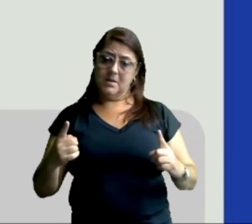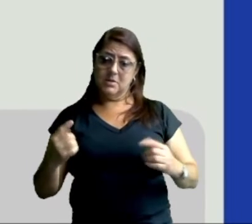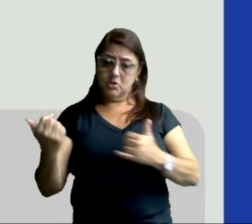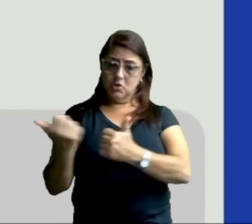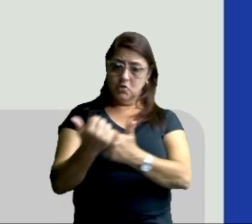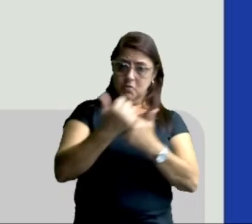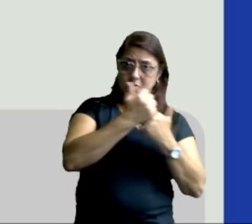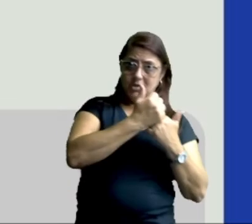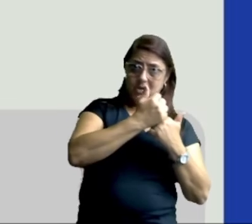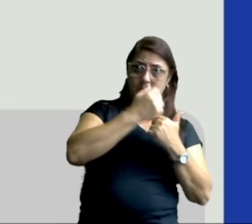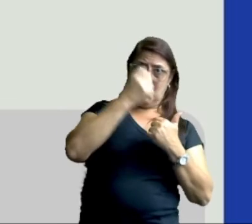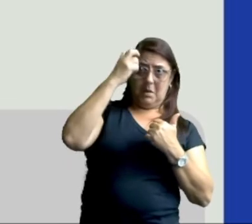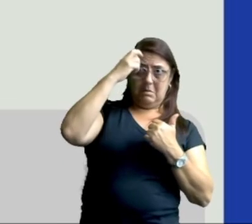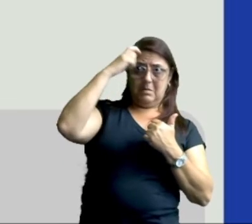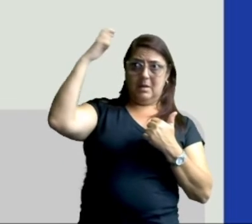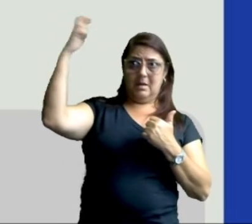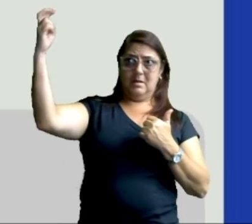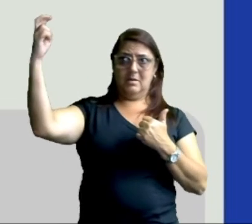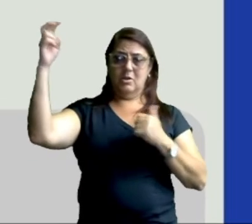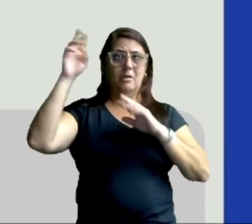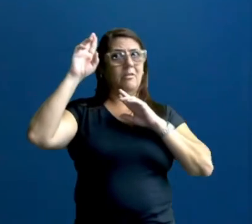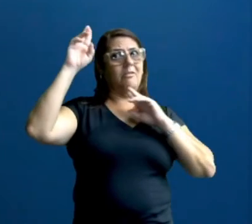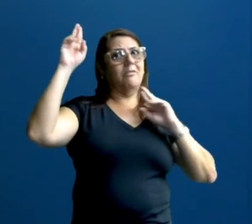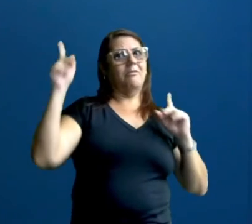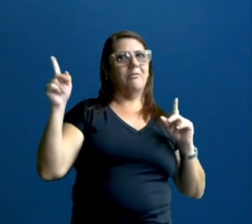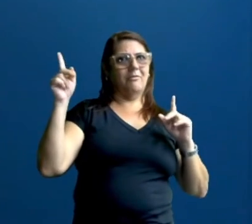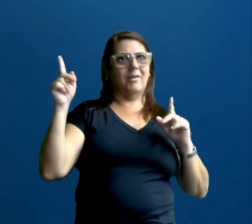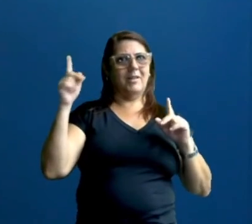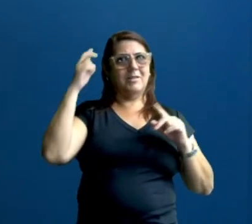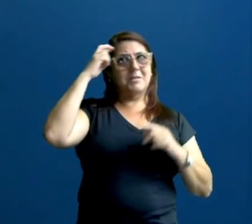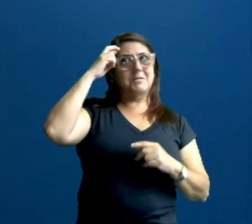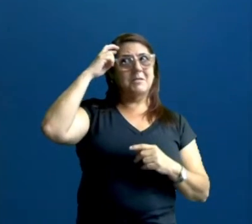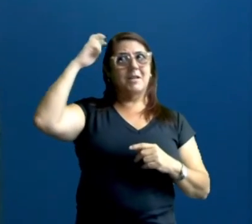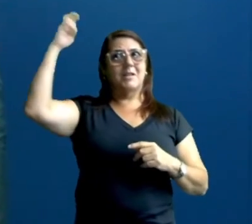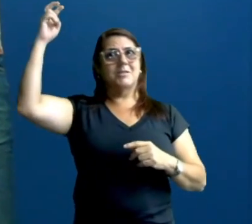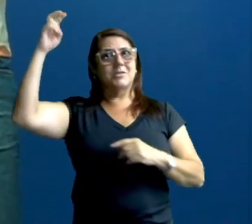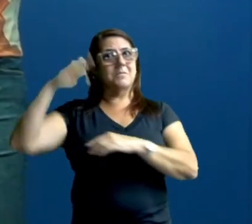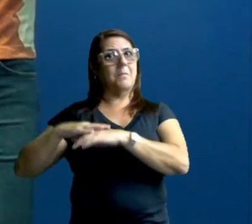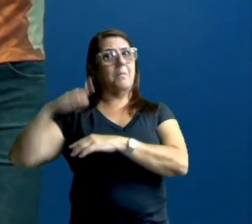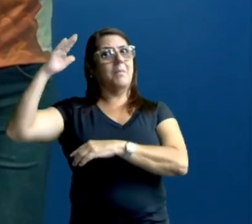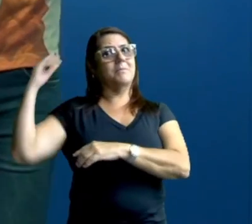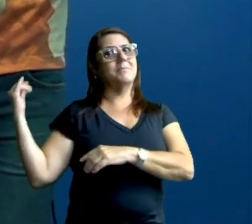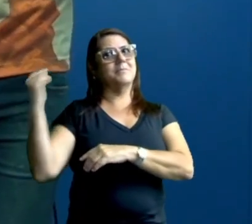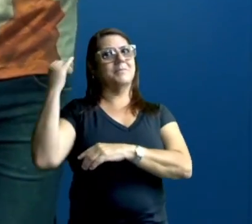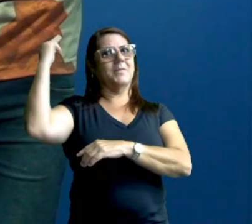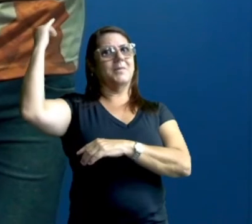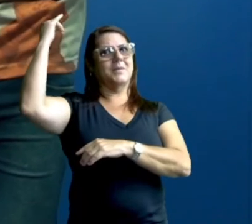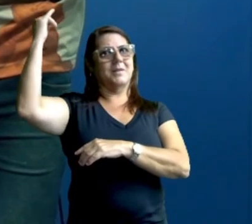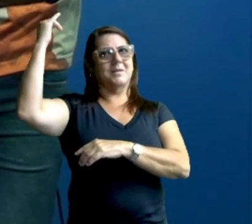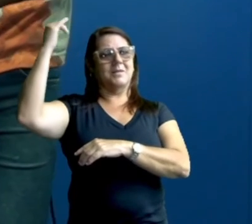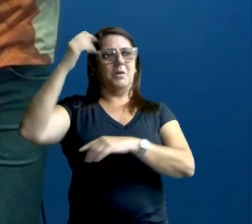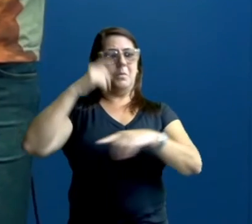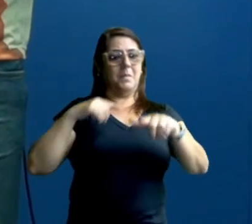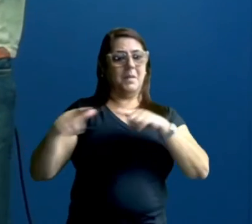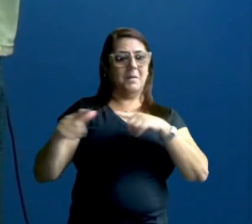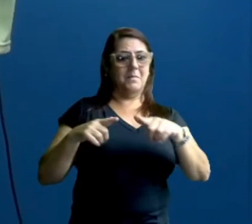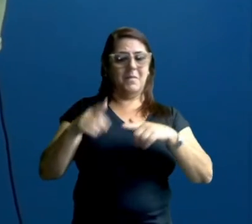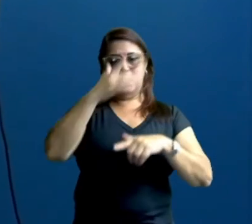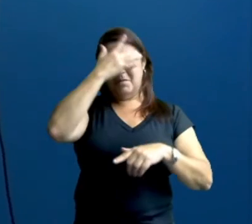a inteligência dos seres humanos, ela não substitui a mão de obra humana, tá certo?